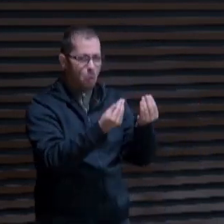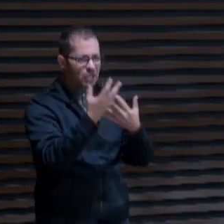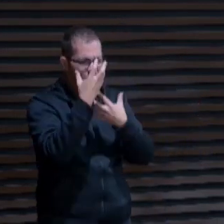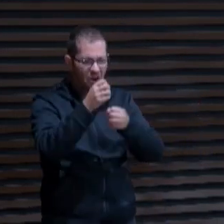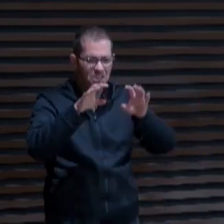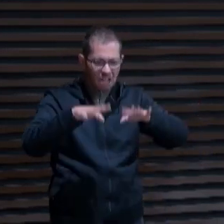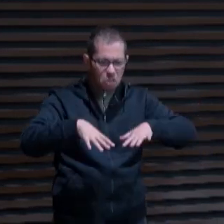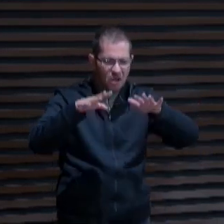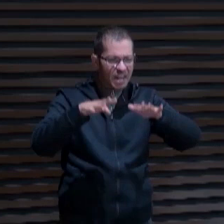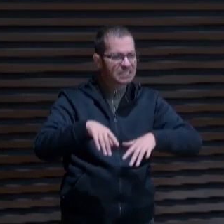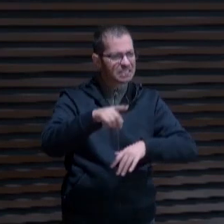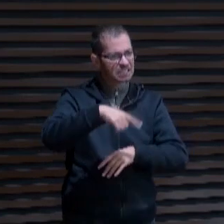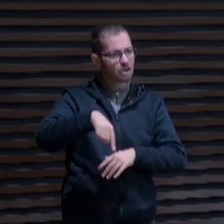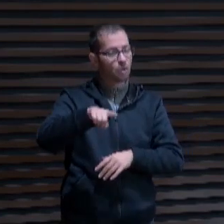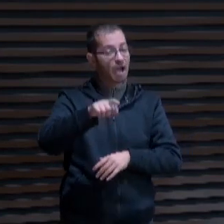carnal.